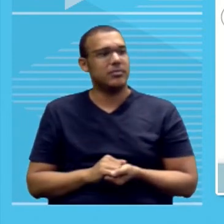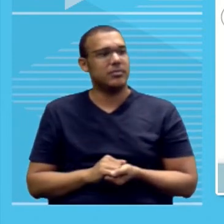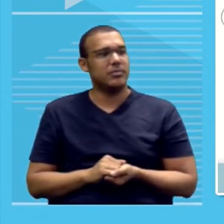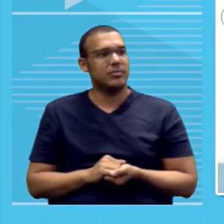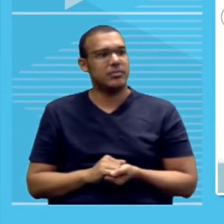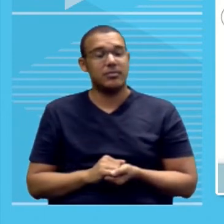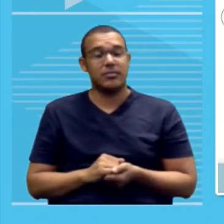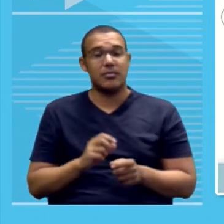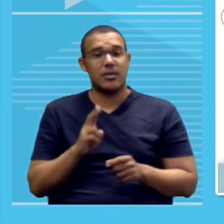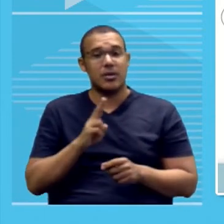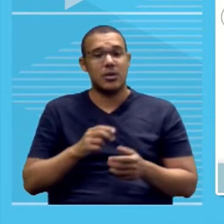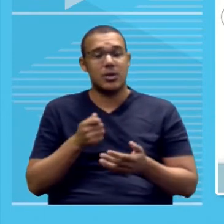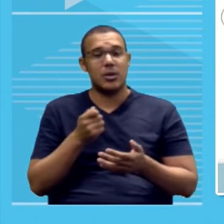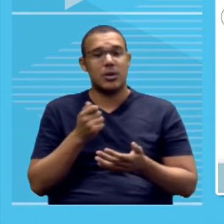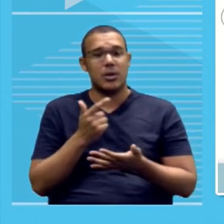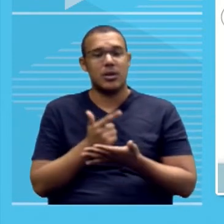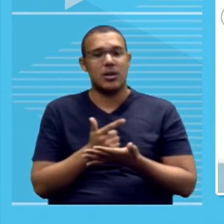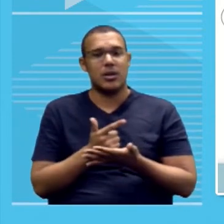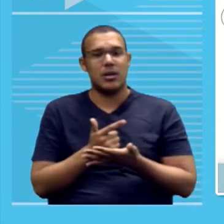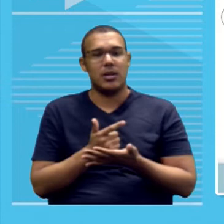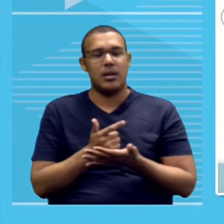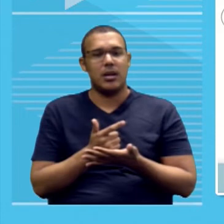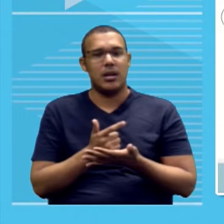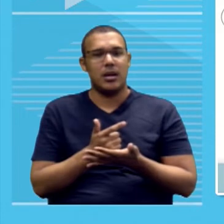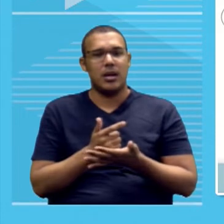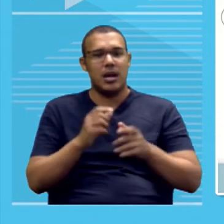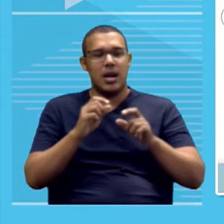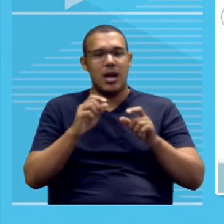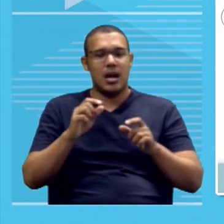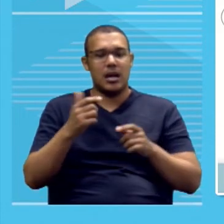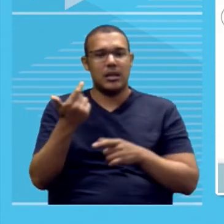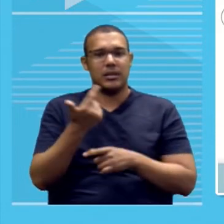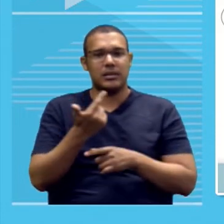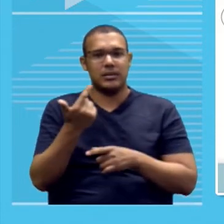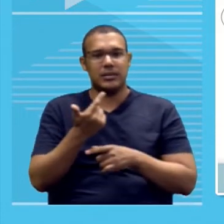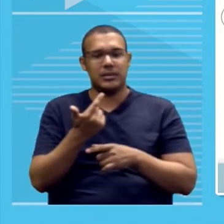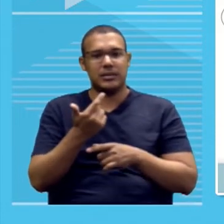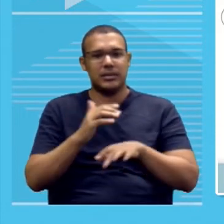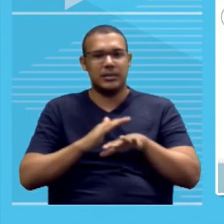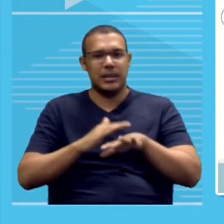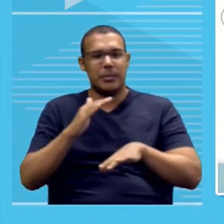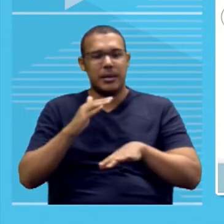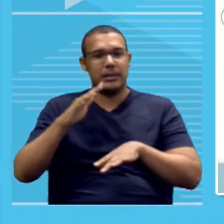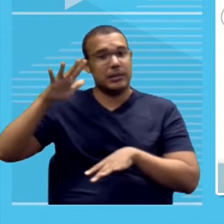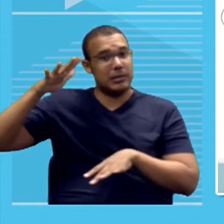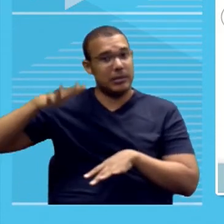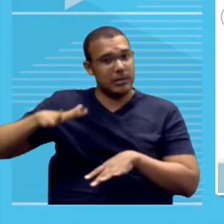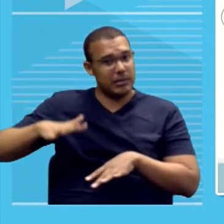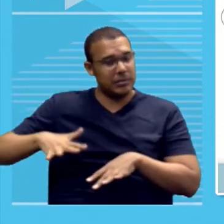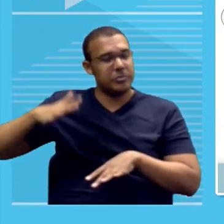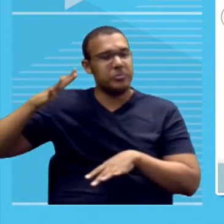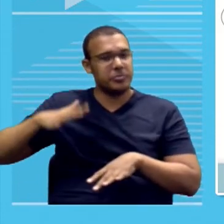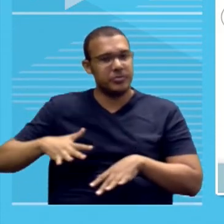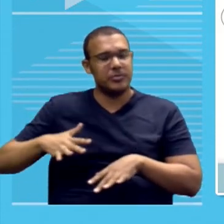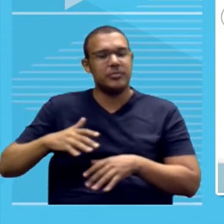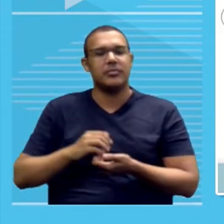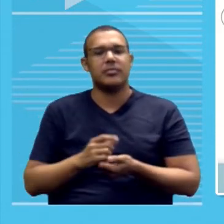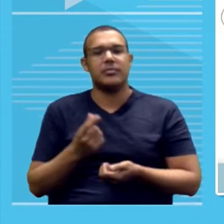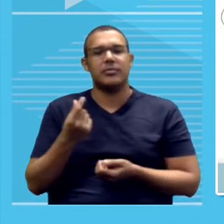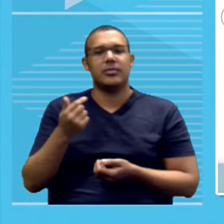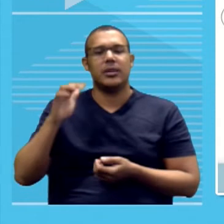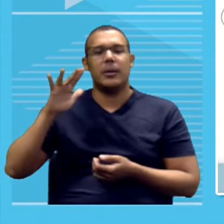fator de compra. A lâmpada fluorescente que a gente usa no dia a dia, ela é mais barata de se comprar.